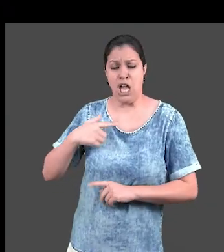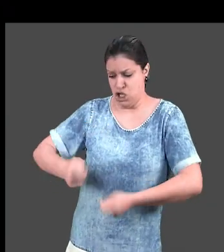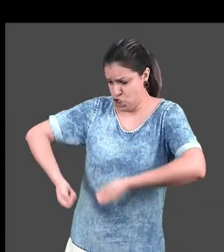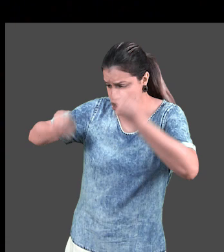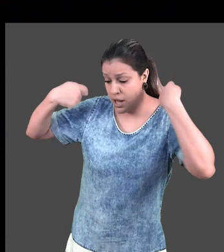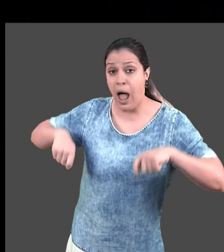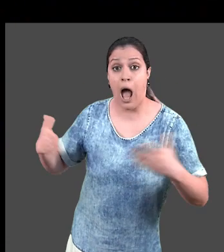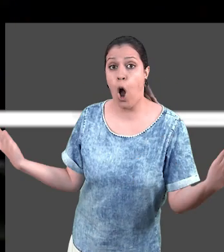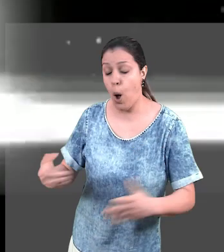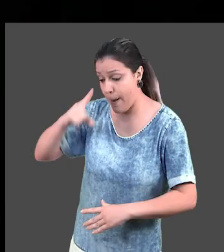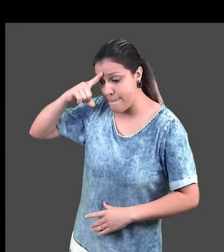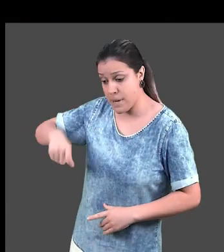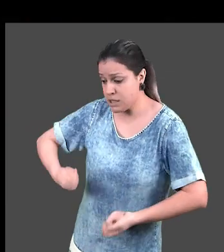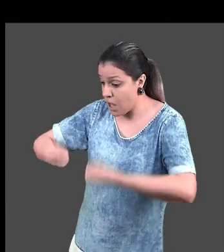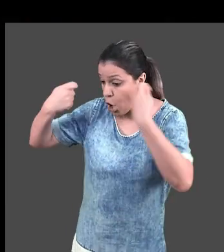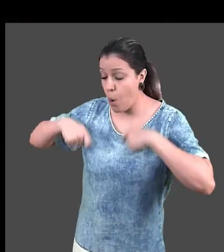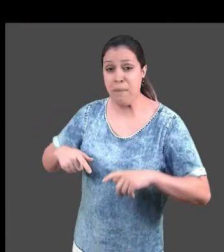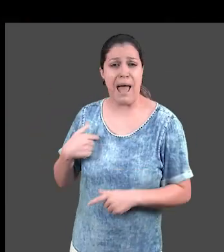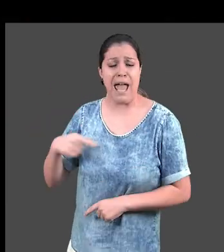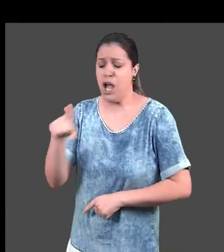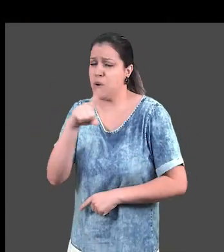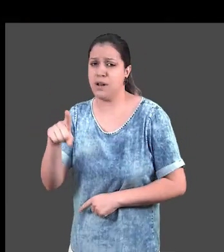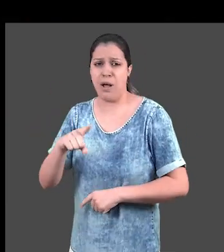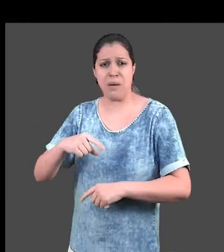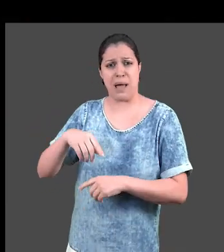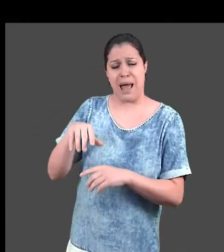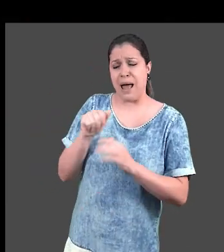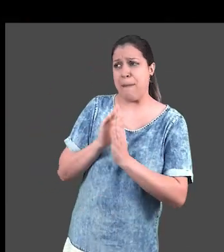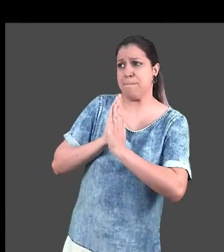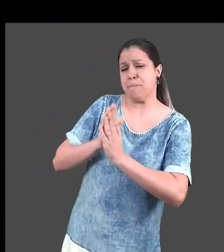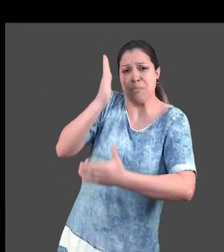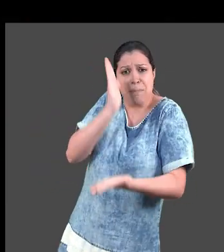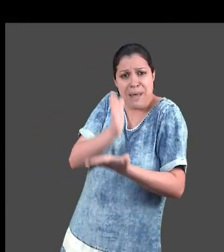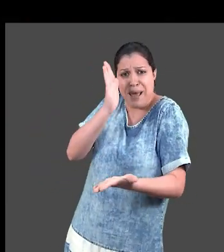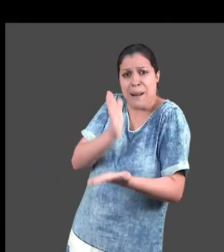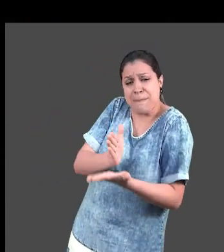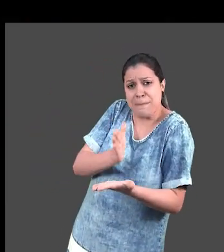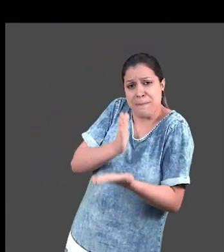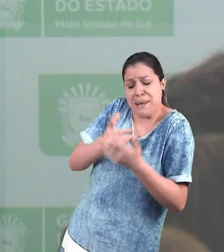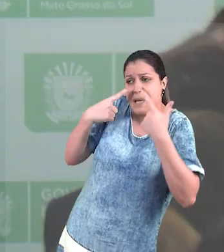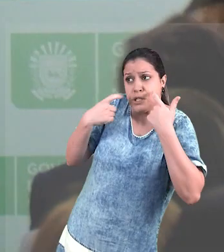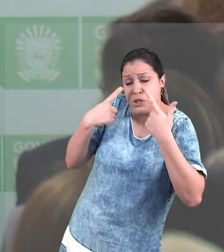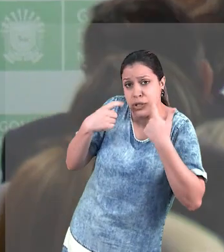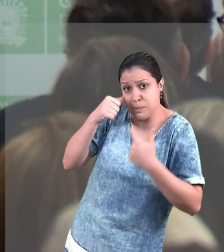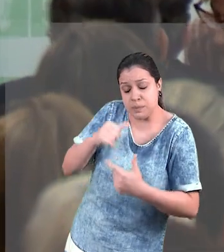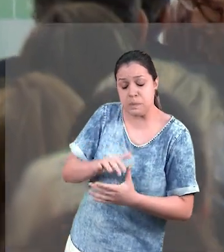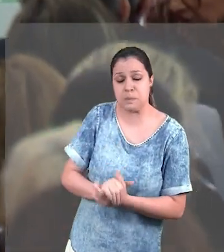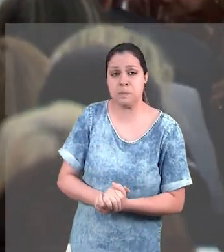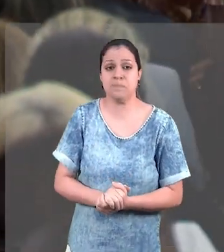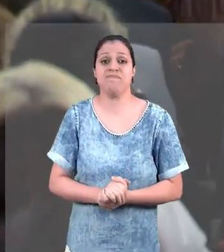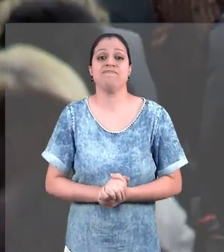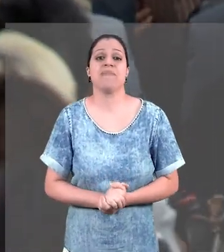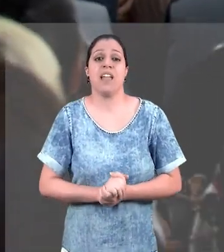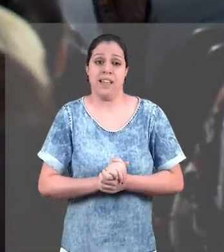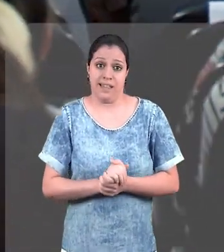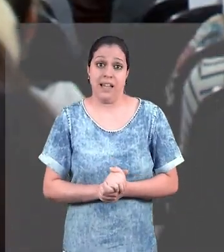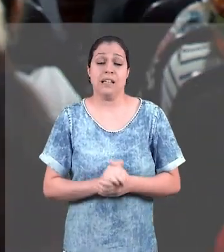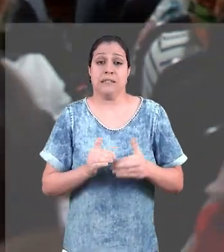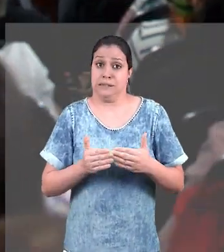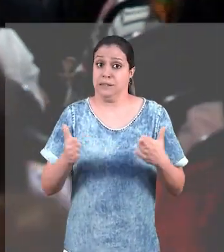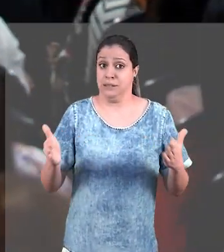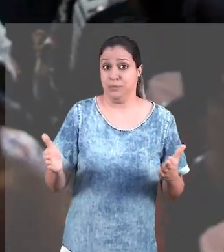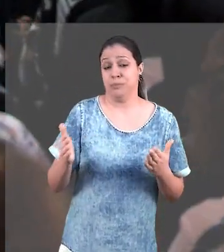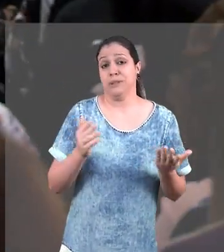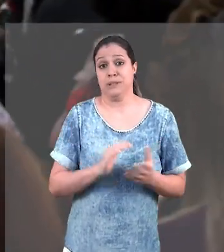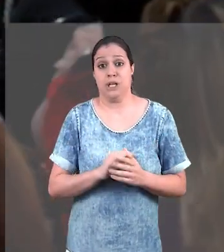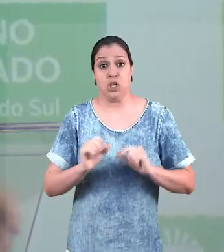agora! Eu não vou Tira essa roupa agora! Eu não vou tirar! Ai, para! A campanha de combate ao feminicídio